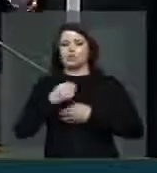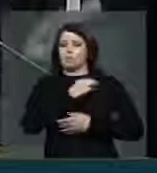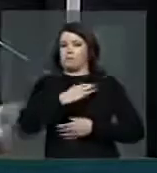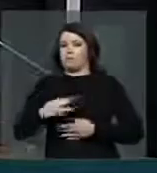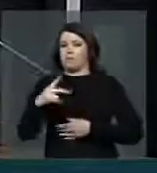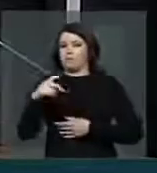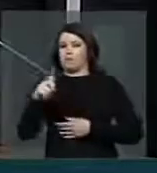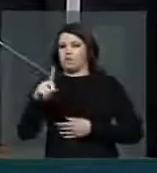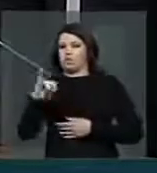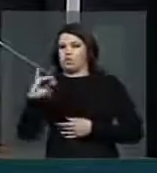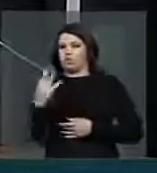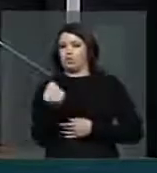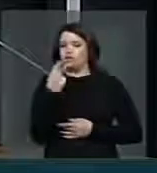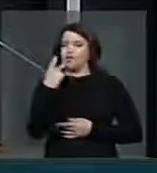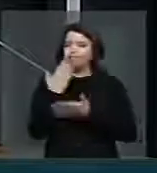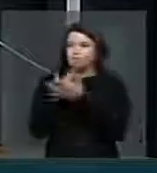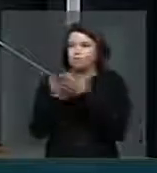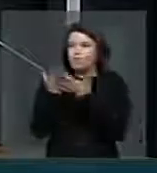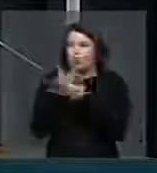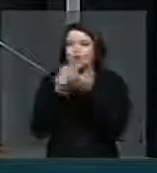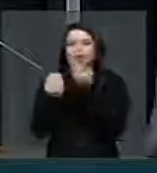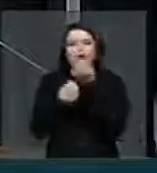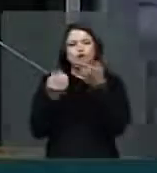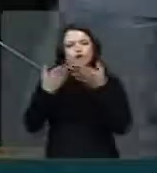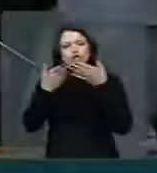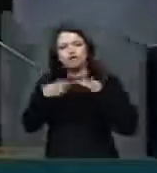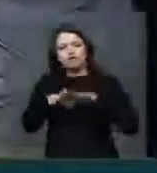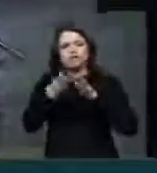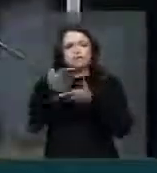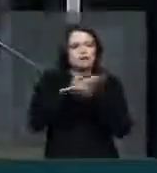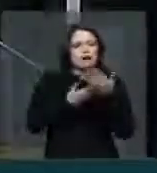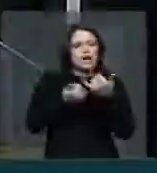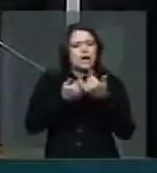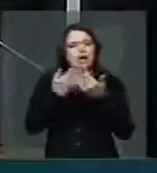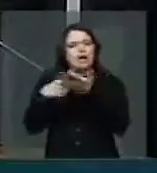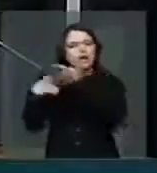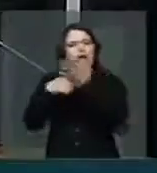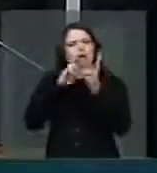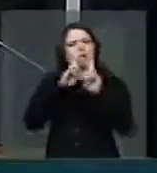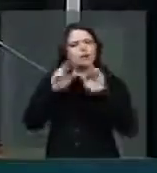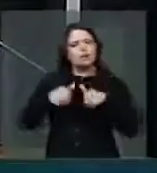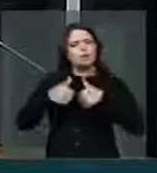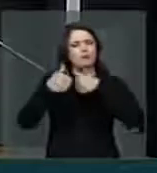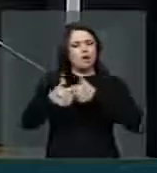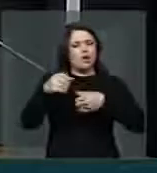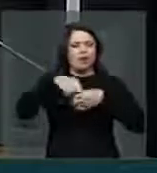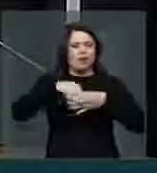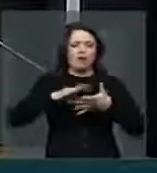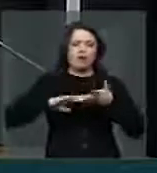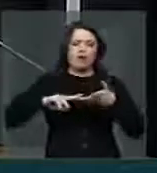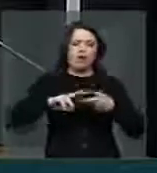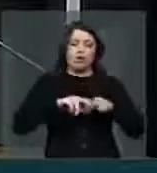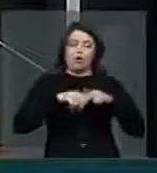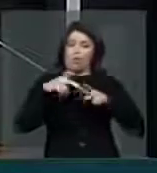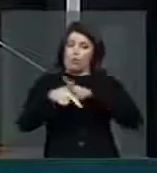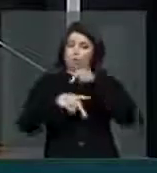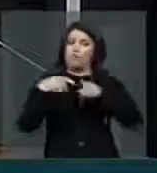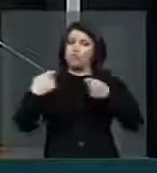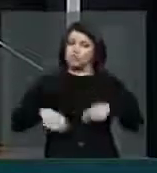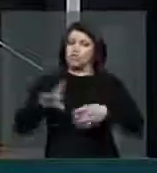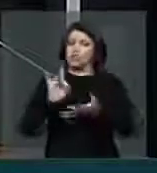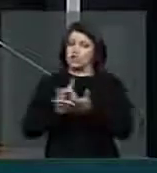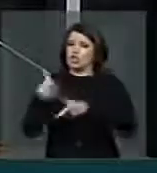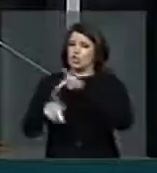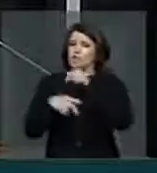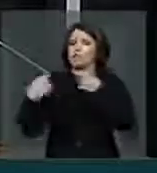estar estudando fórmulas aí de contemporizar isso, de encontrar uma solução pacificadora para essa situação. Certo é que o povo precisa, a